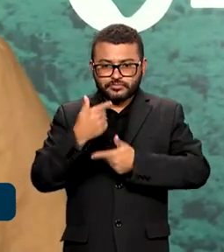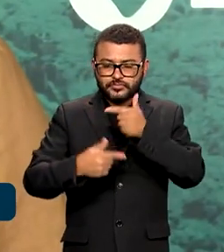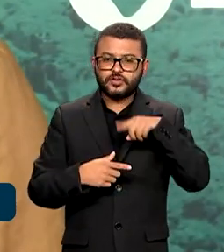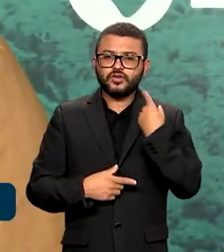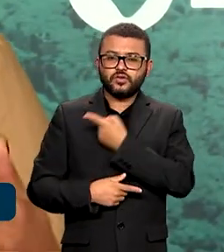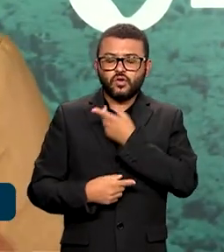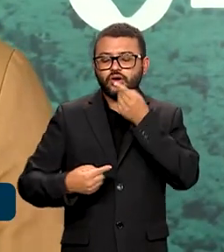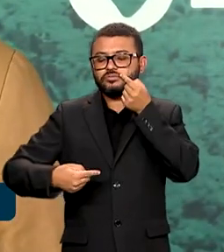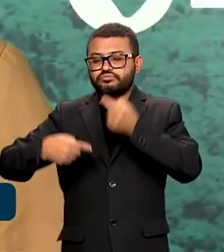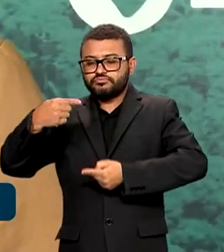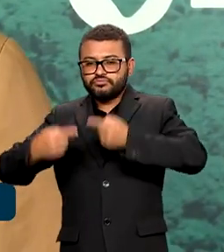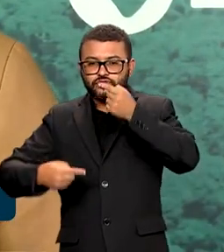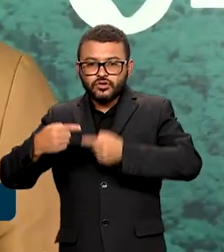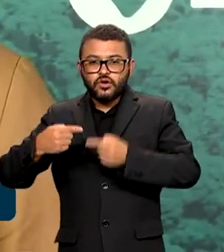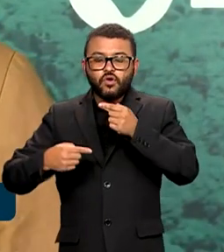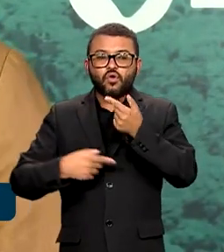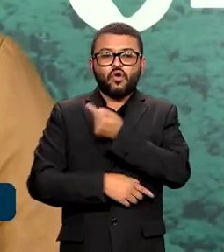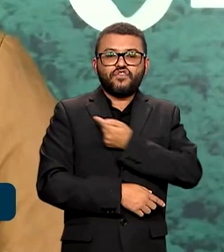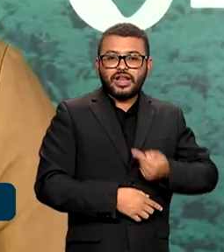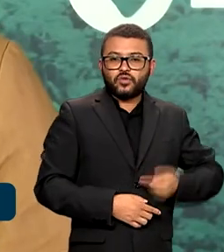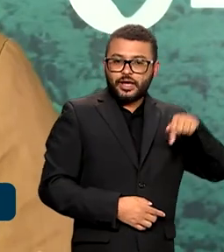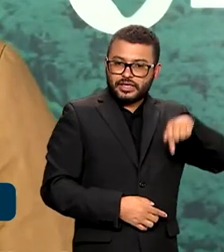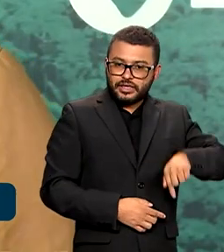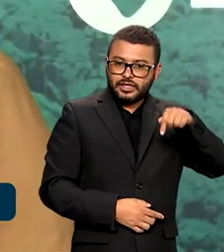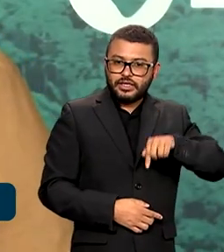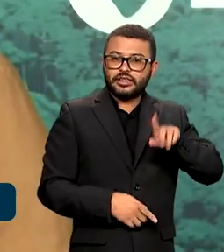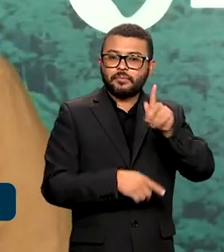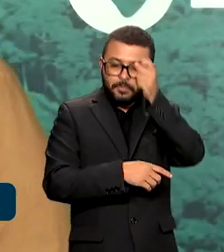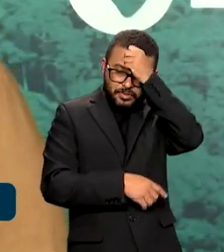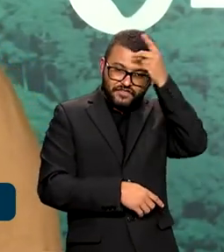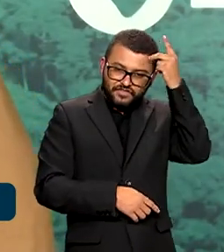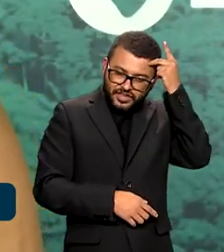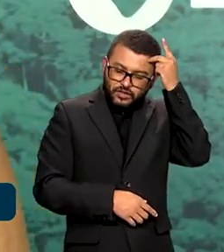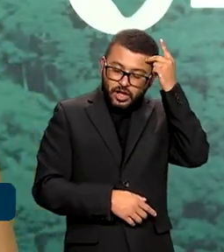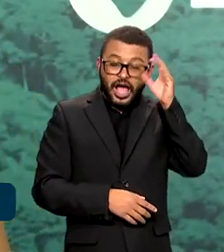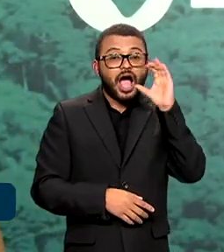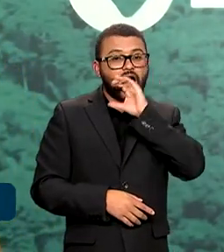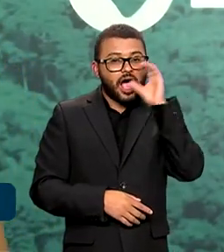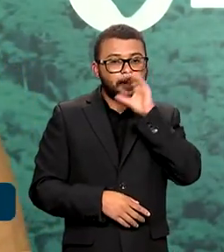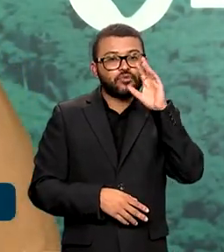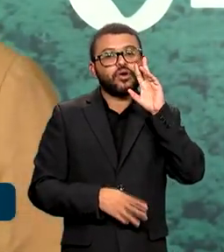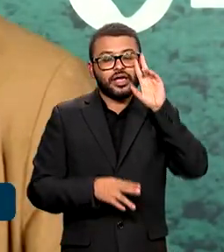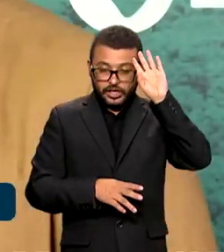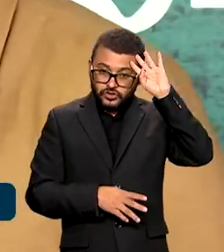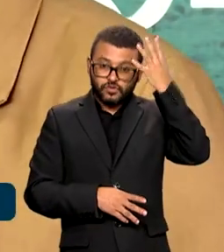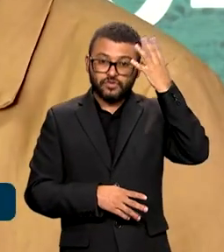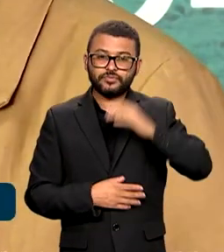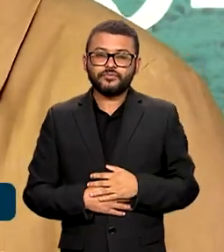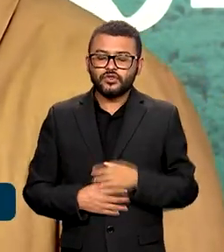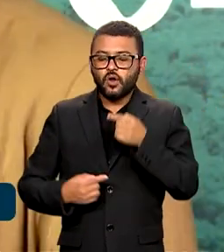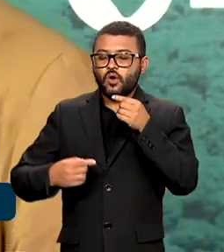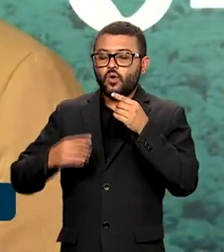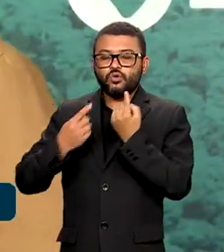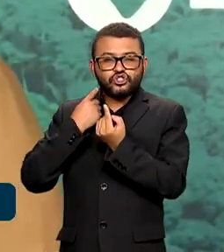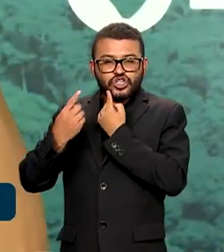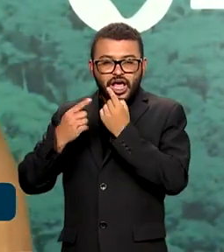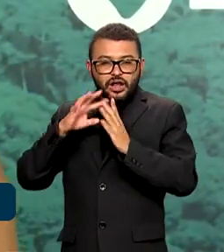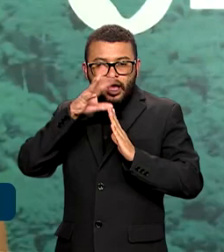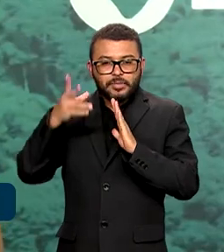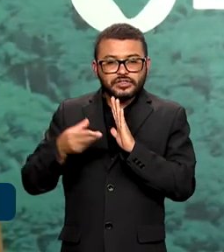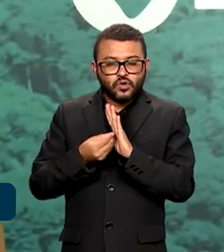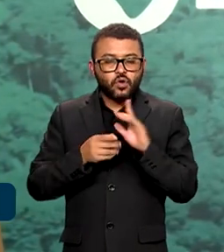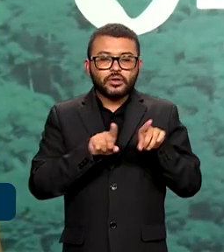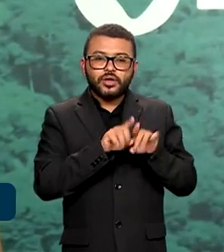em diálogo com o próprio governador, com o prefeito, para que isso saia do papel o mais breve possível. Os Diálogos Amazônicos, a Cúpula da